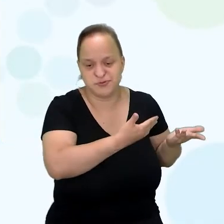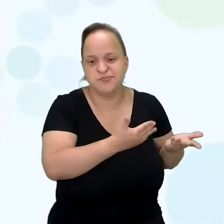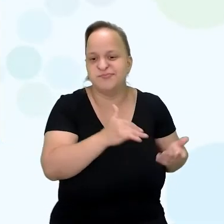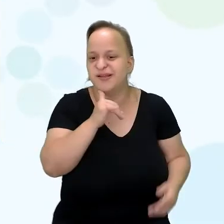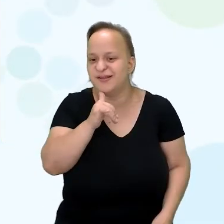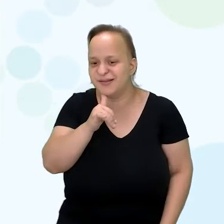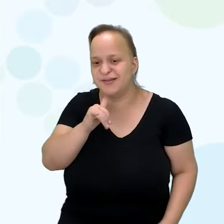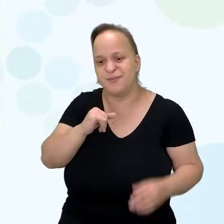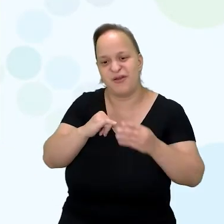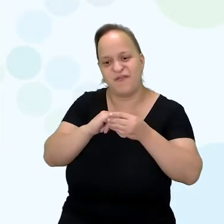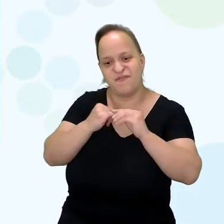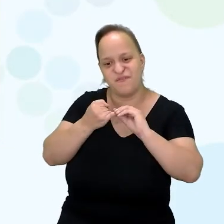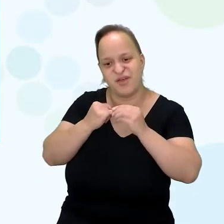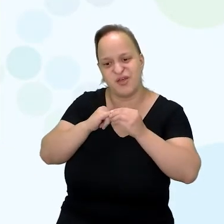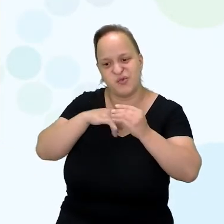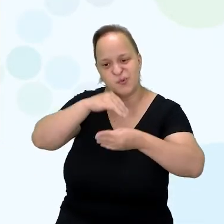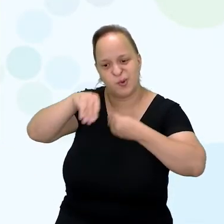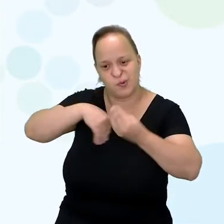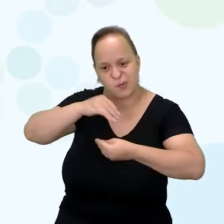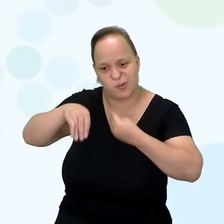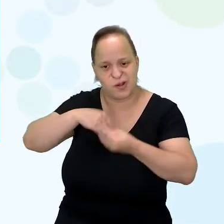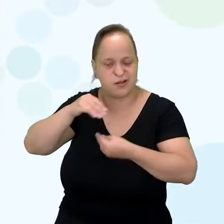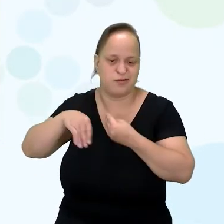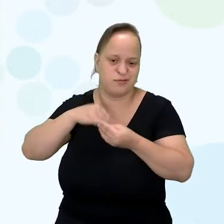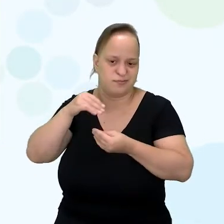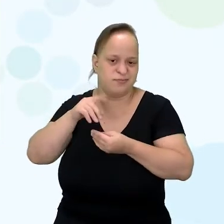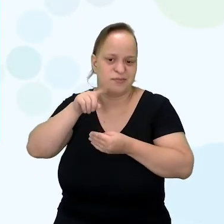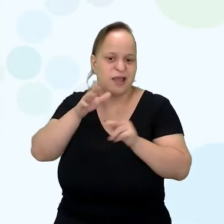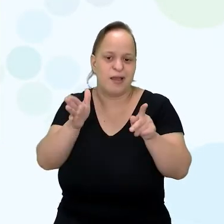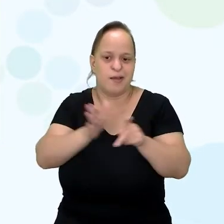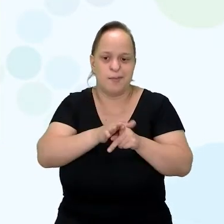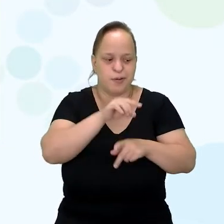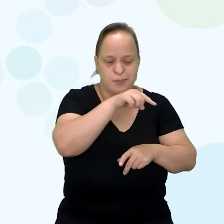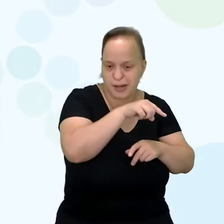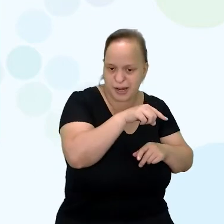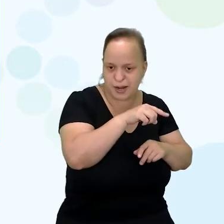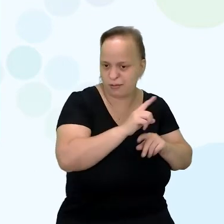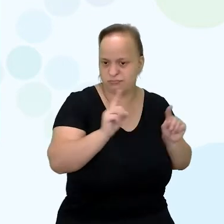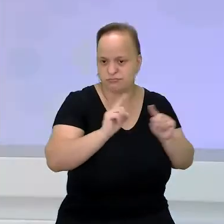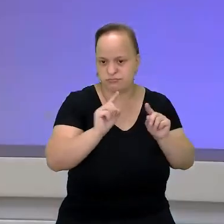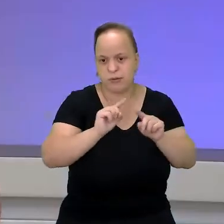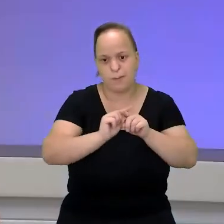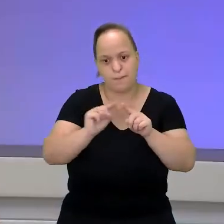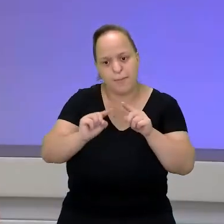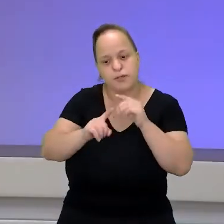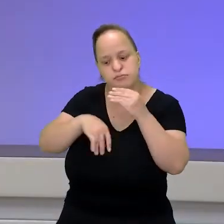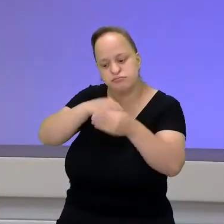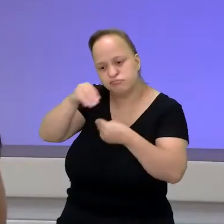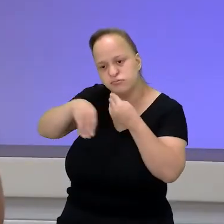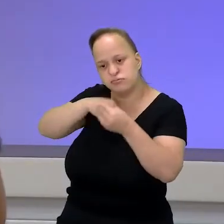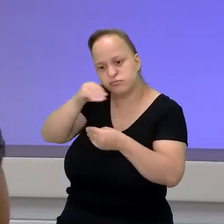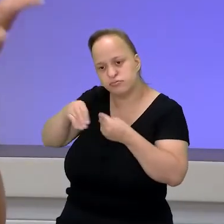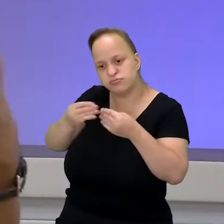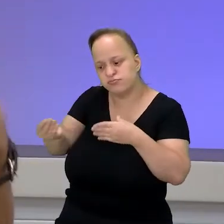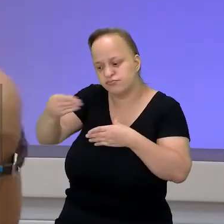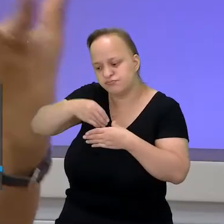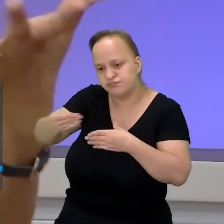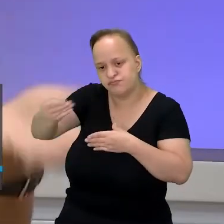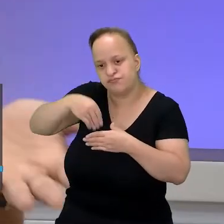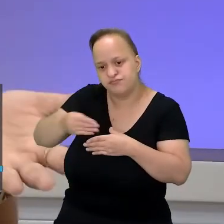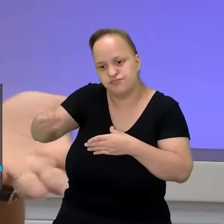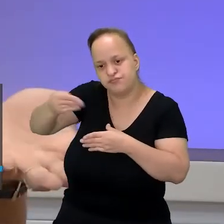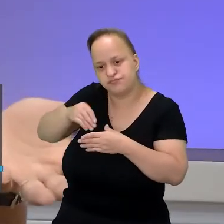feijoada. Não falando que a feijoada é um prato em si africano, mas falando que dessas misturas, né, muitas podem ter